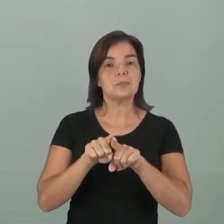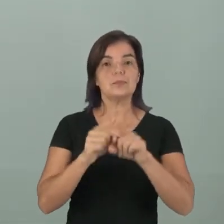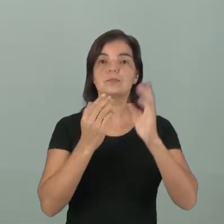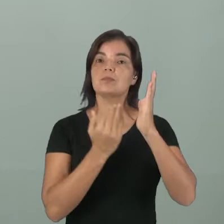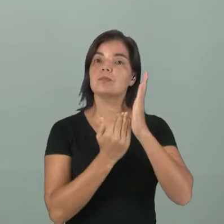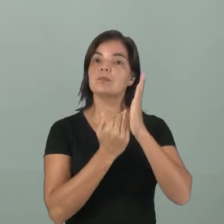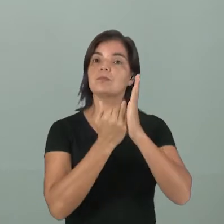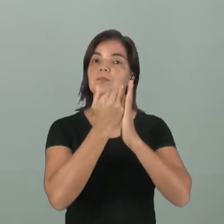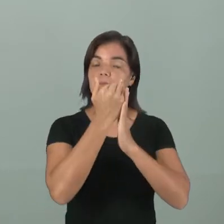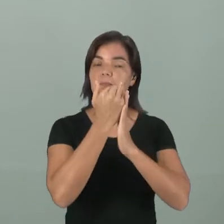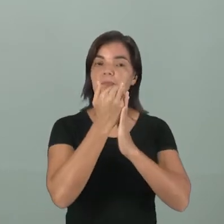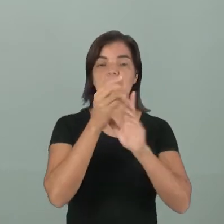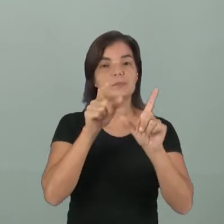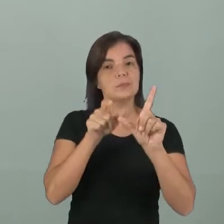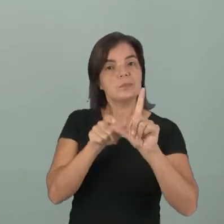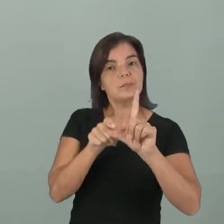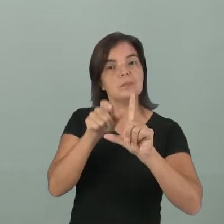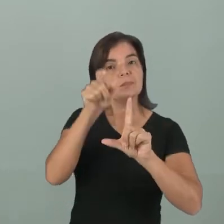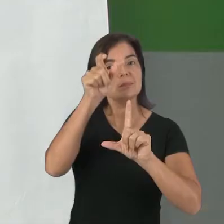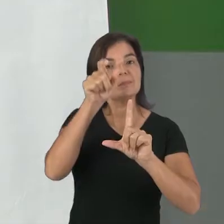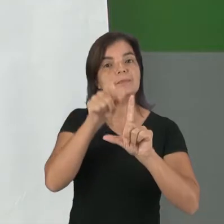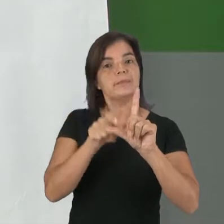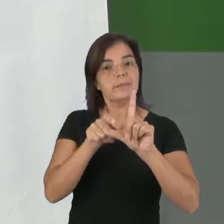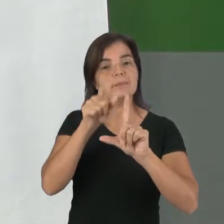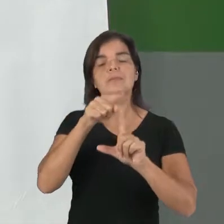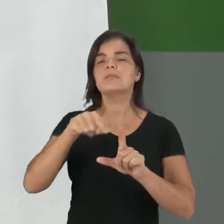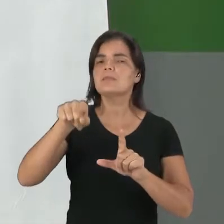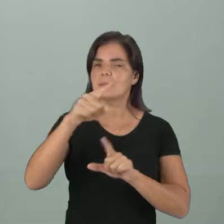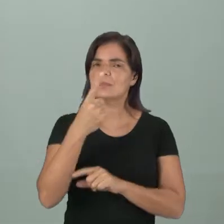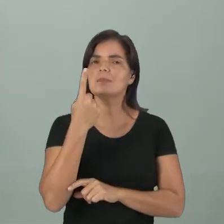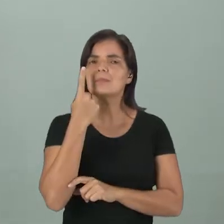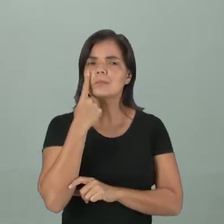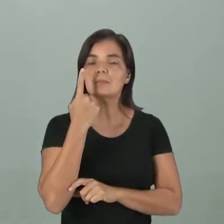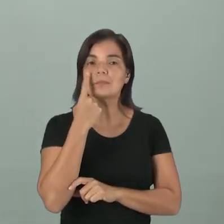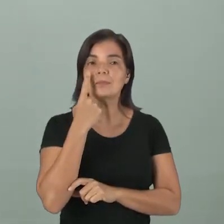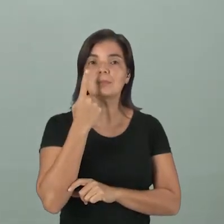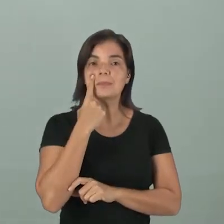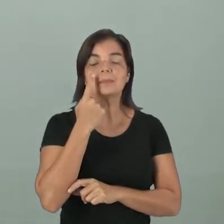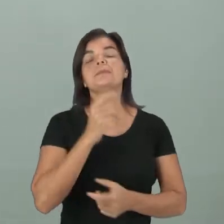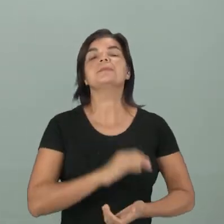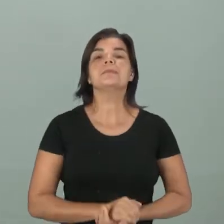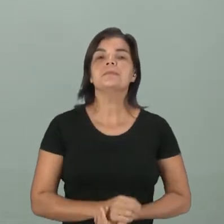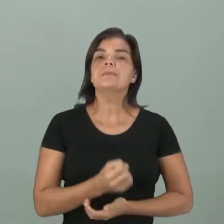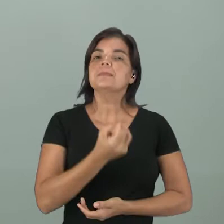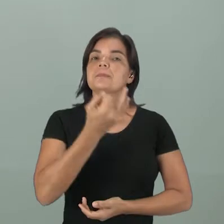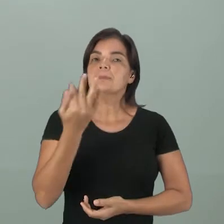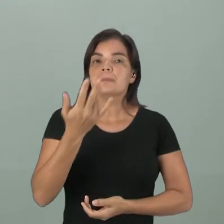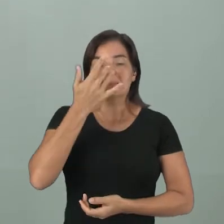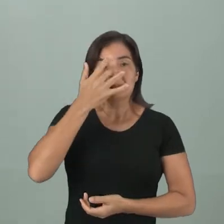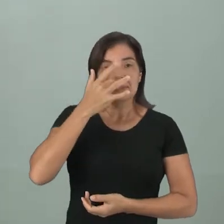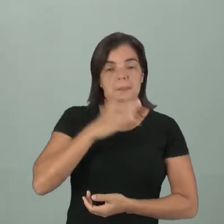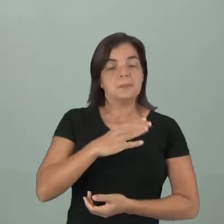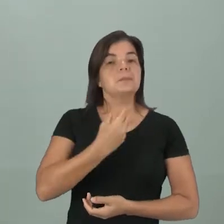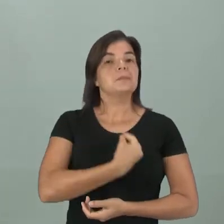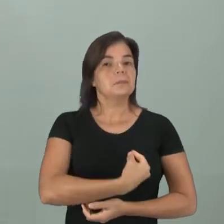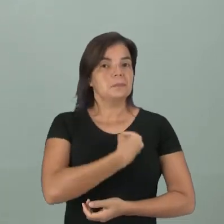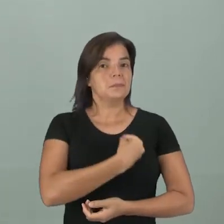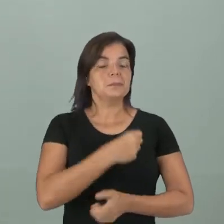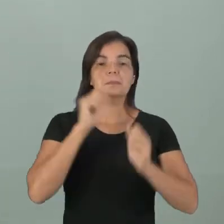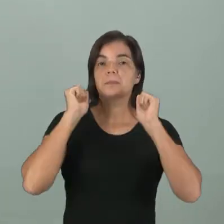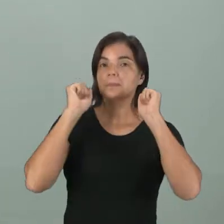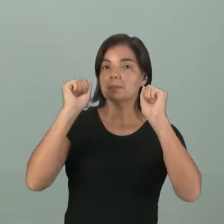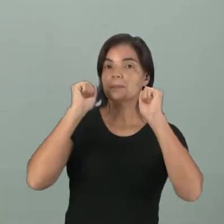uma coluninha, uma barra. E você consegue identificar aí quantas crianças estavam na